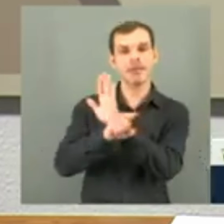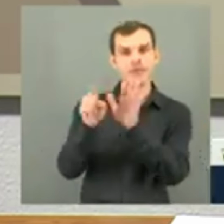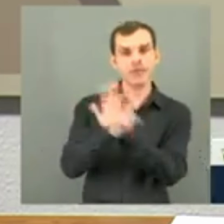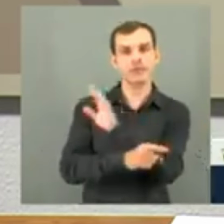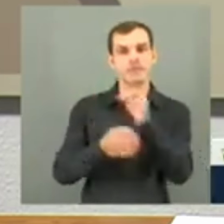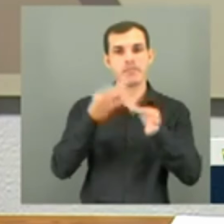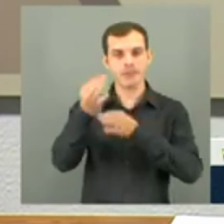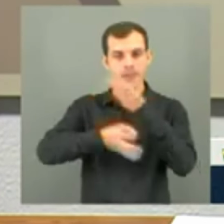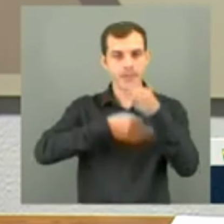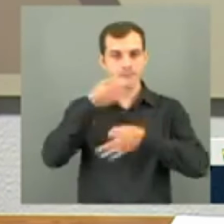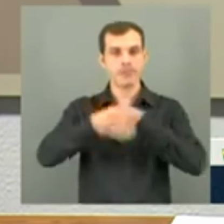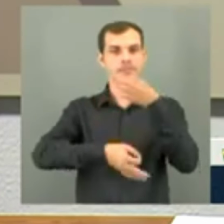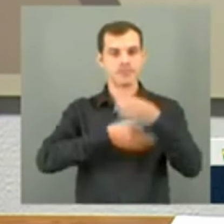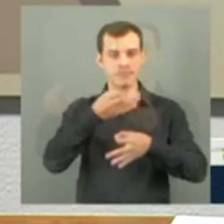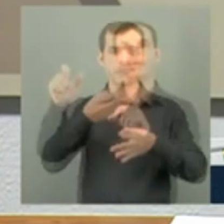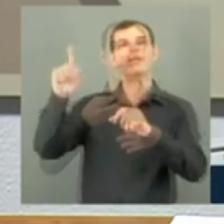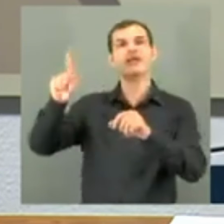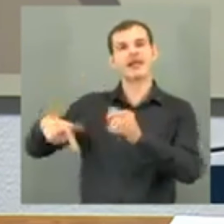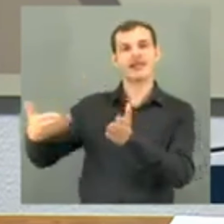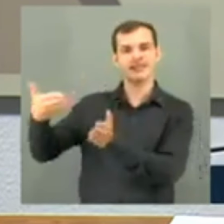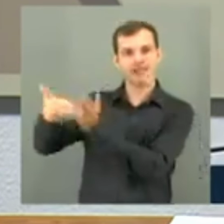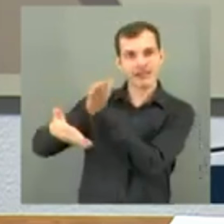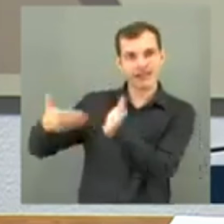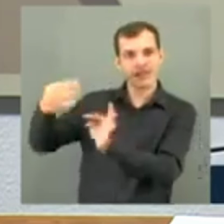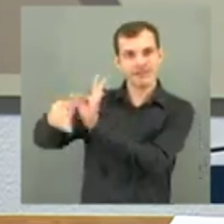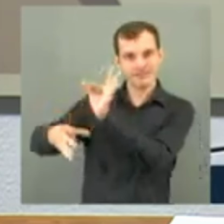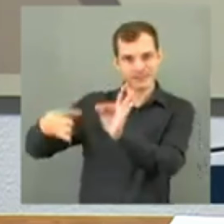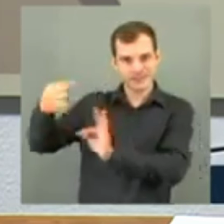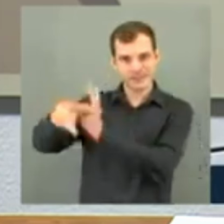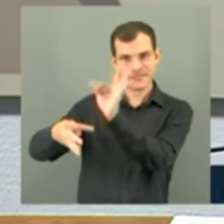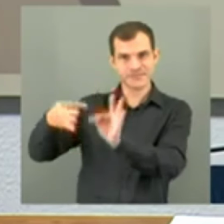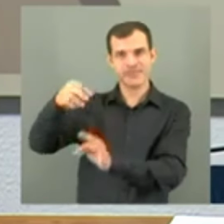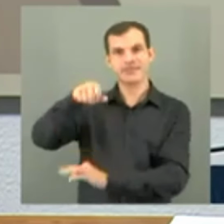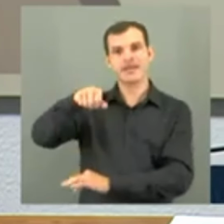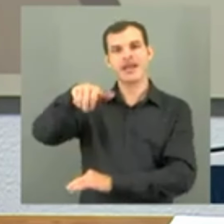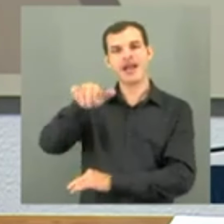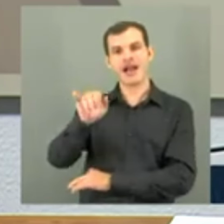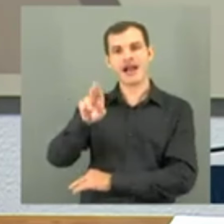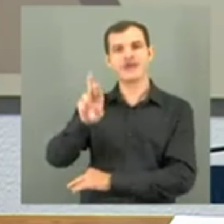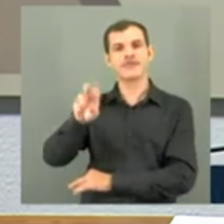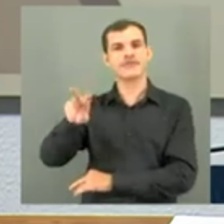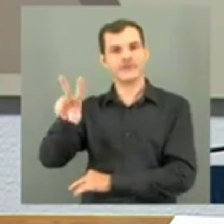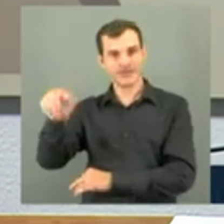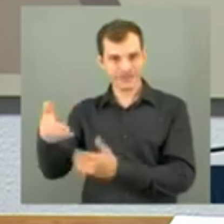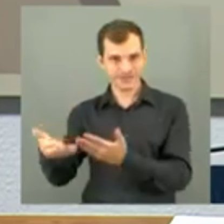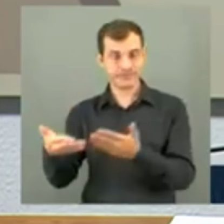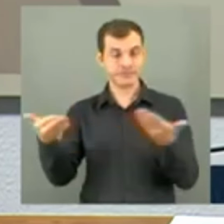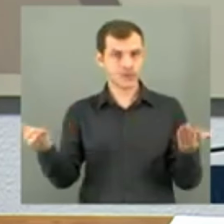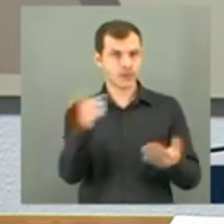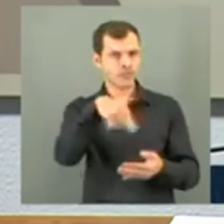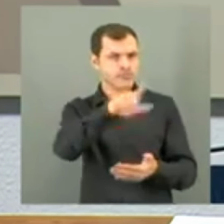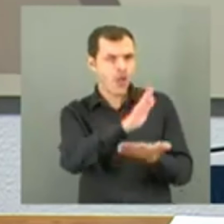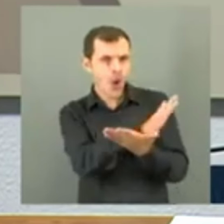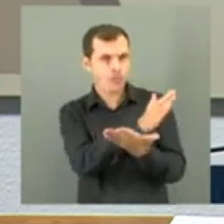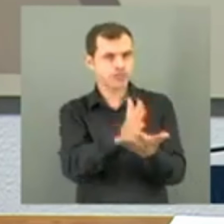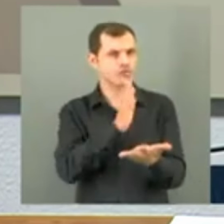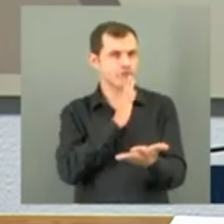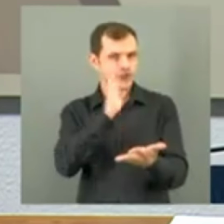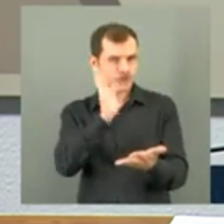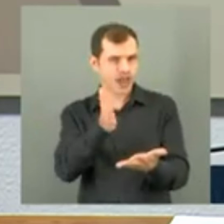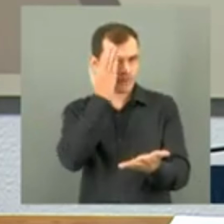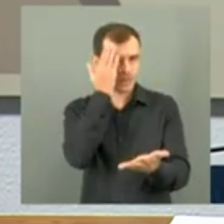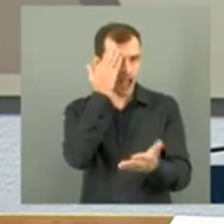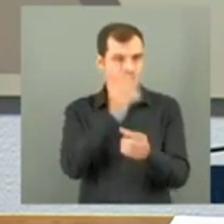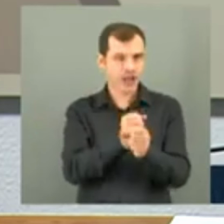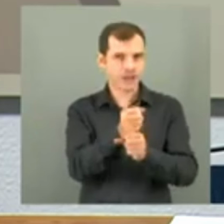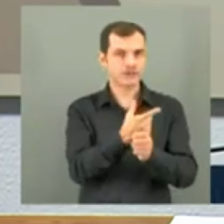aos expositores via internet. Como é de conhecimento de alguns, em 2022, a Organização